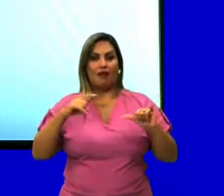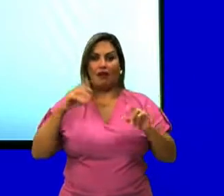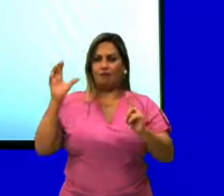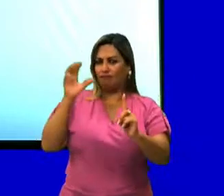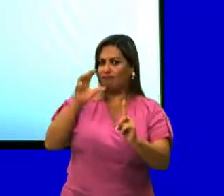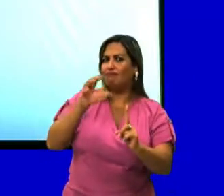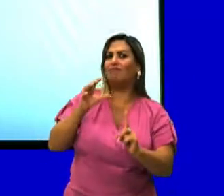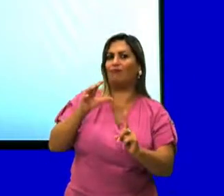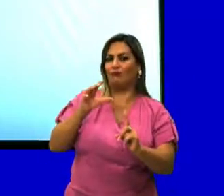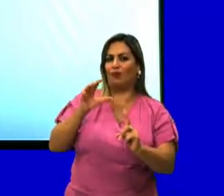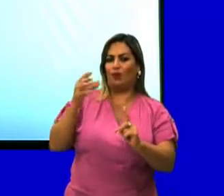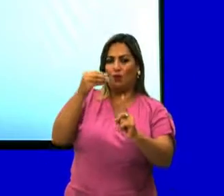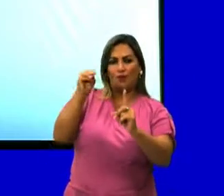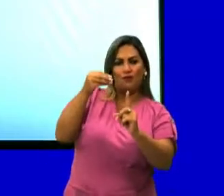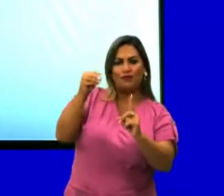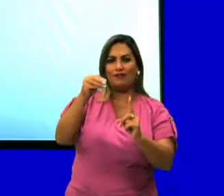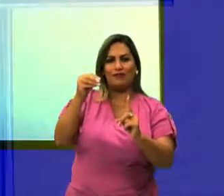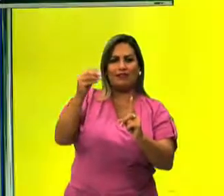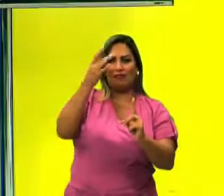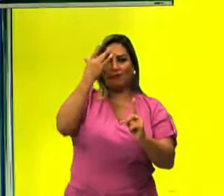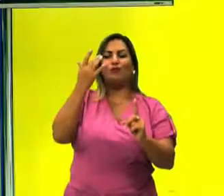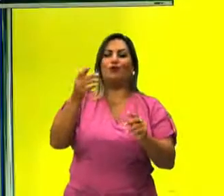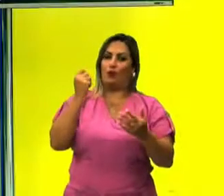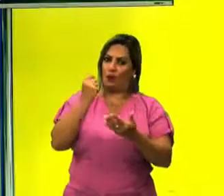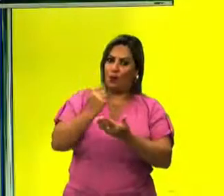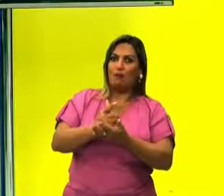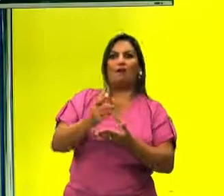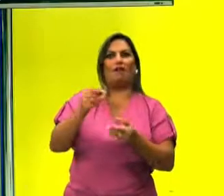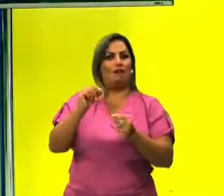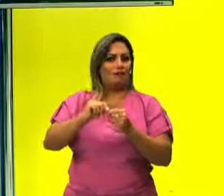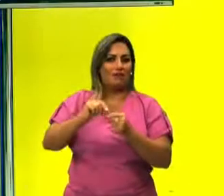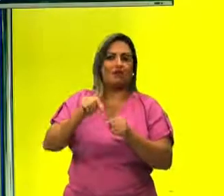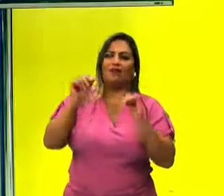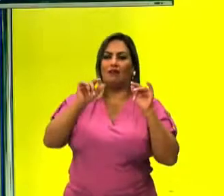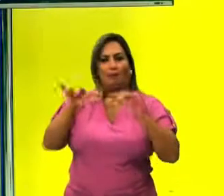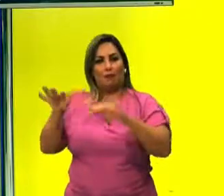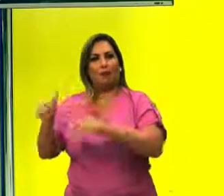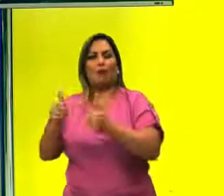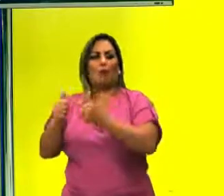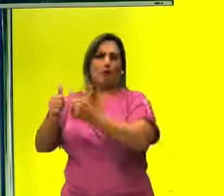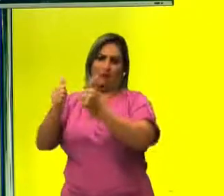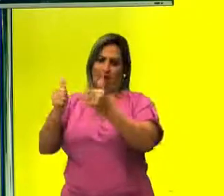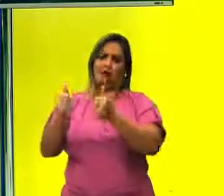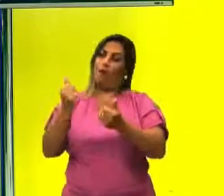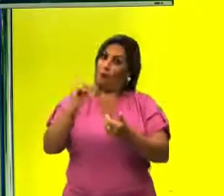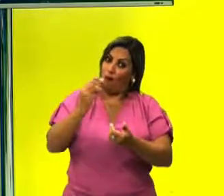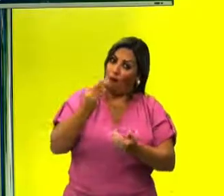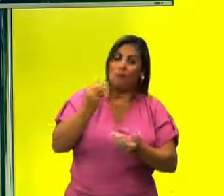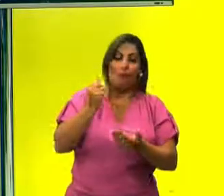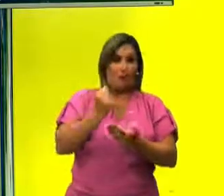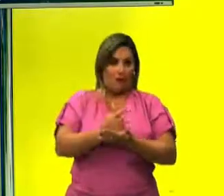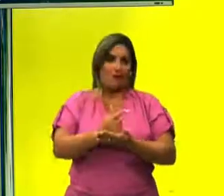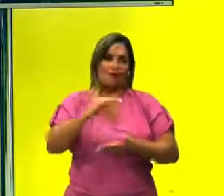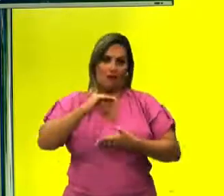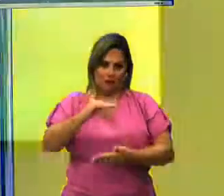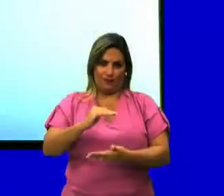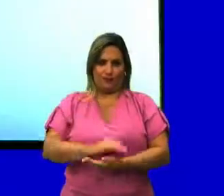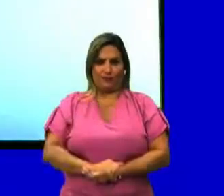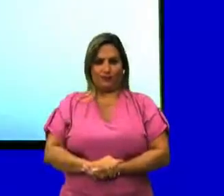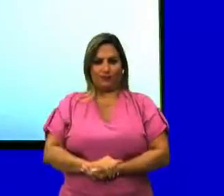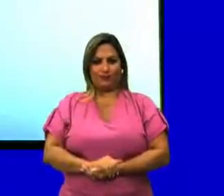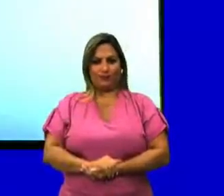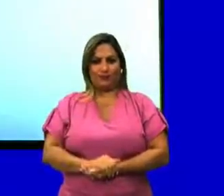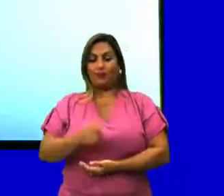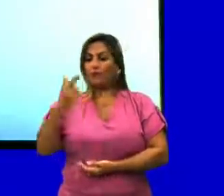a intenção é justamente convencer o interlocutor a participar ou a comprar um determinado produto. Outros